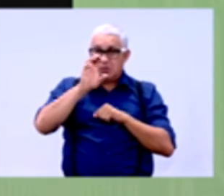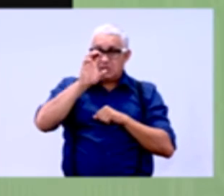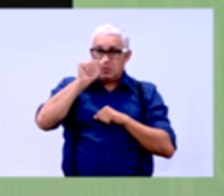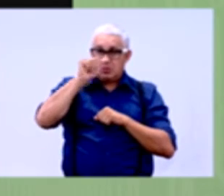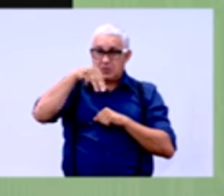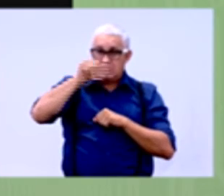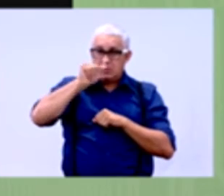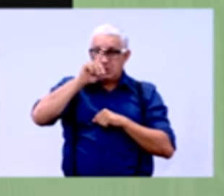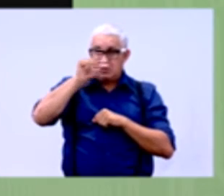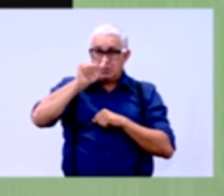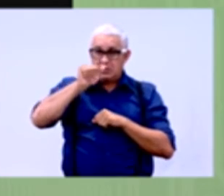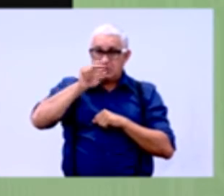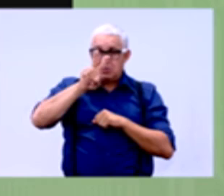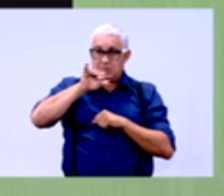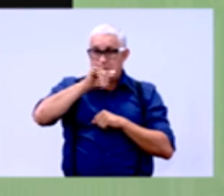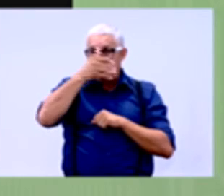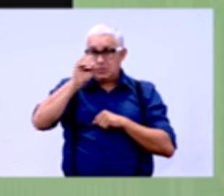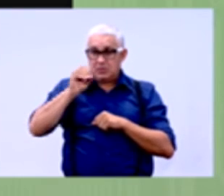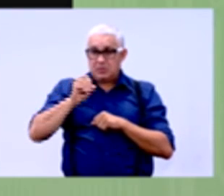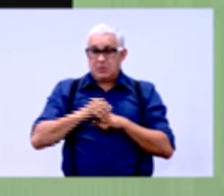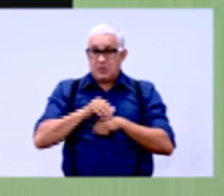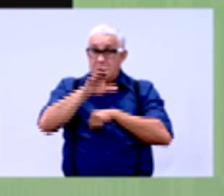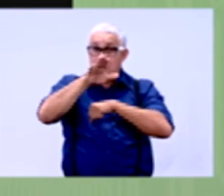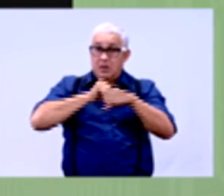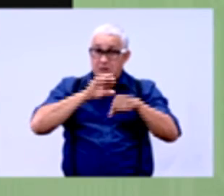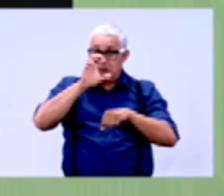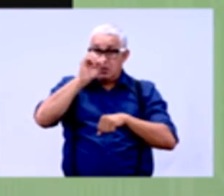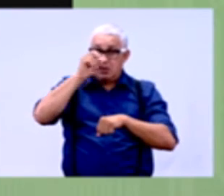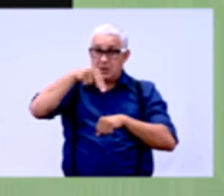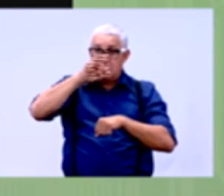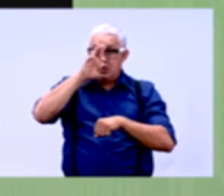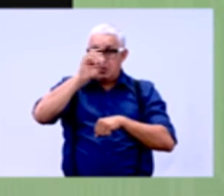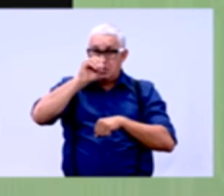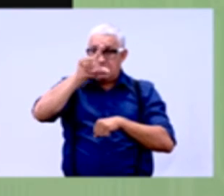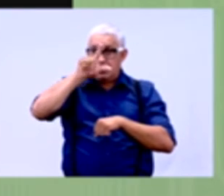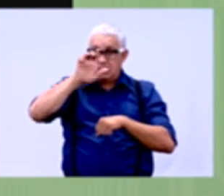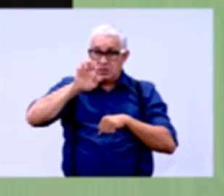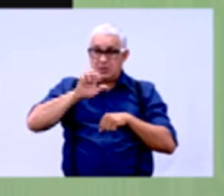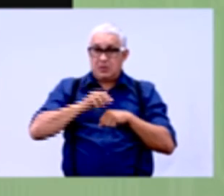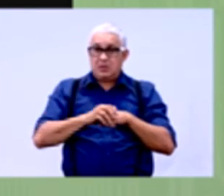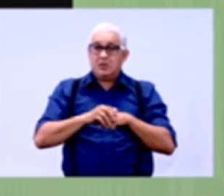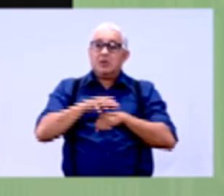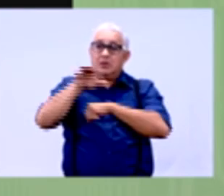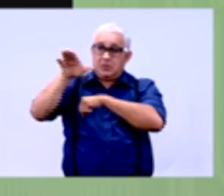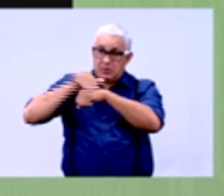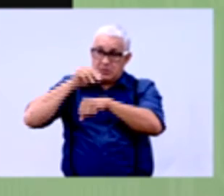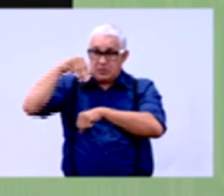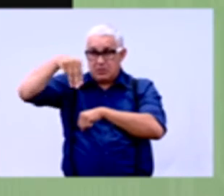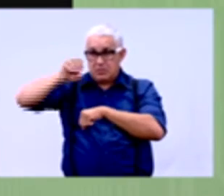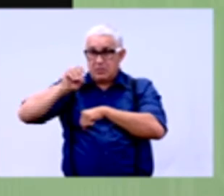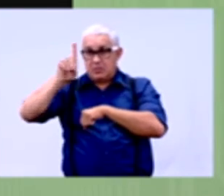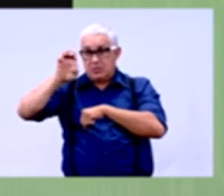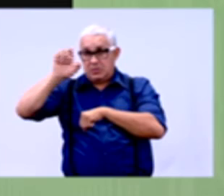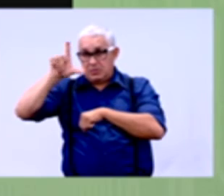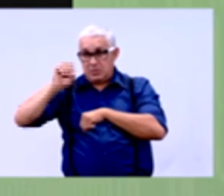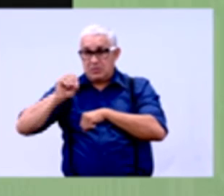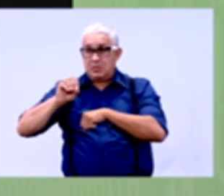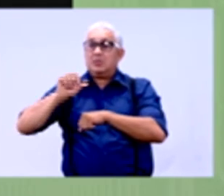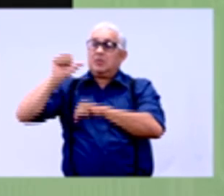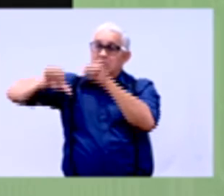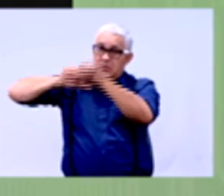visão acionará o controle. O controle acionará o modelo que vai fazer a